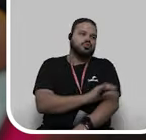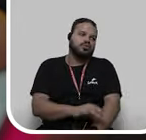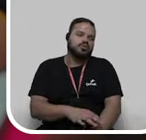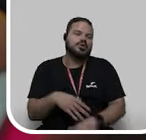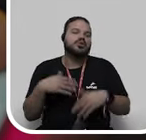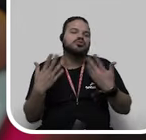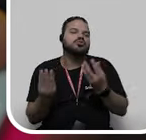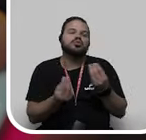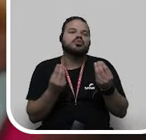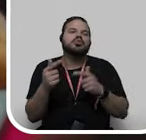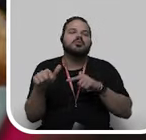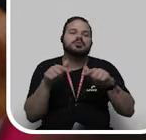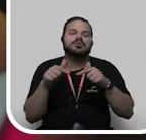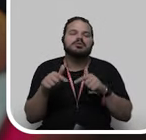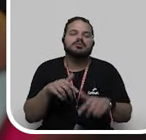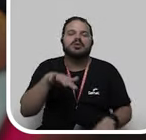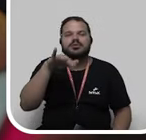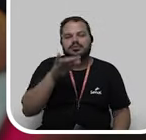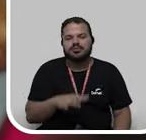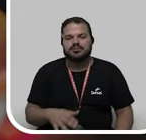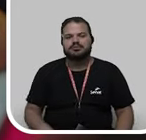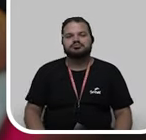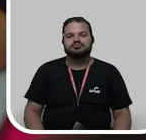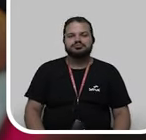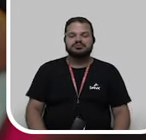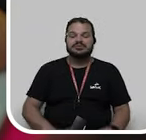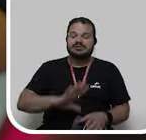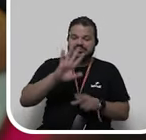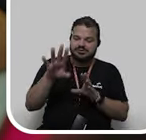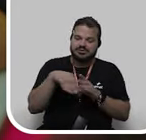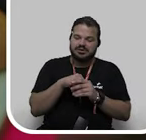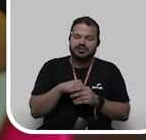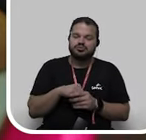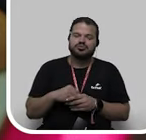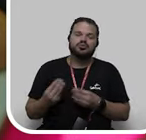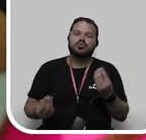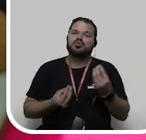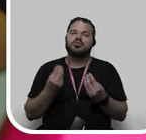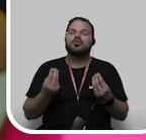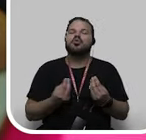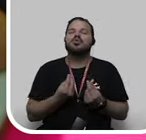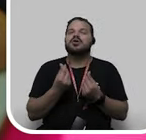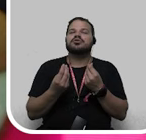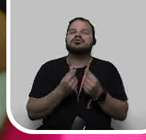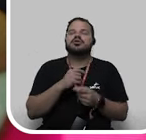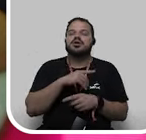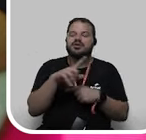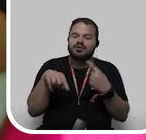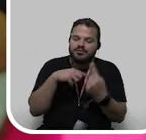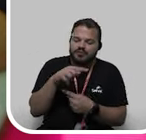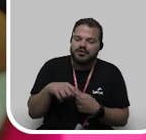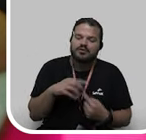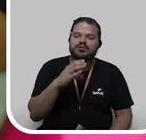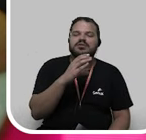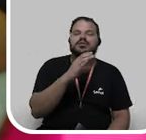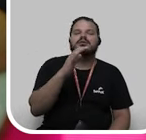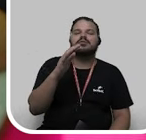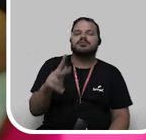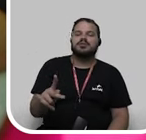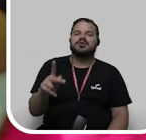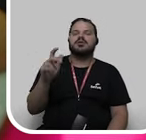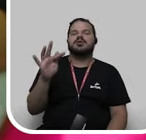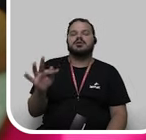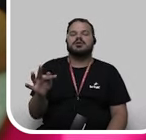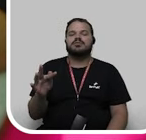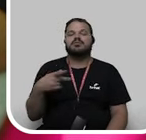da CrowdStrike, dentro da tua empresa, dentro da OMS, enfim, como é que a gente trata e envolve o CPF